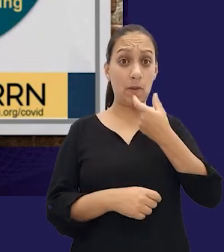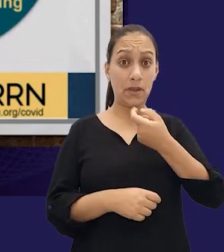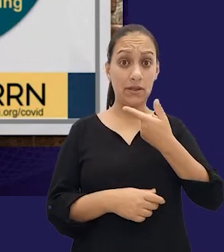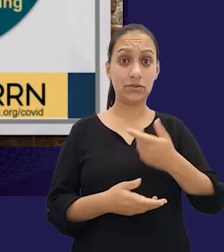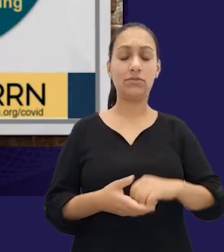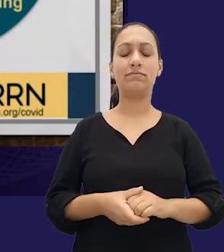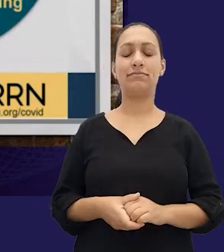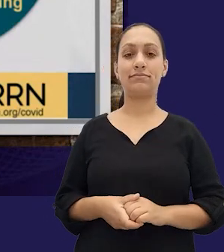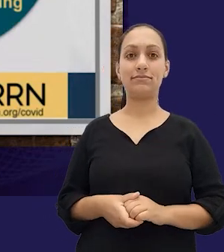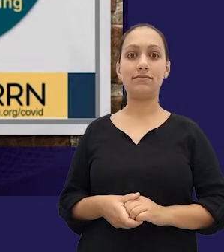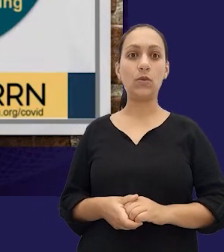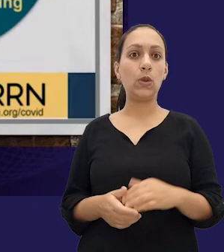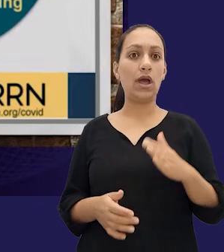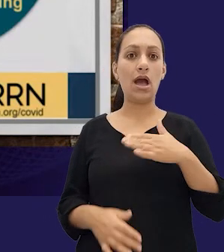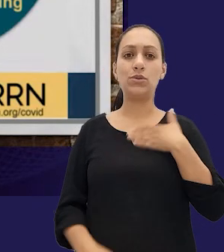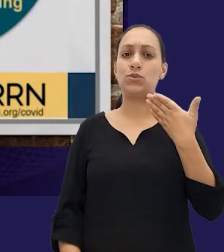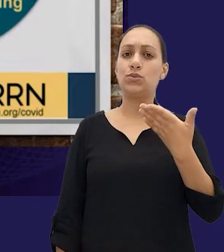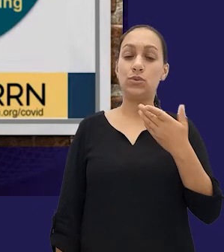Assustadoramente, gente, olha aqui,